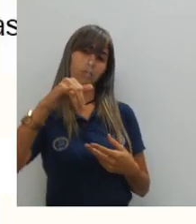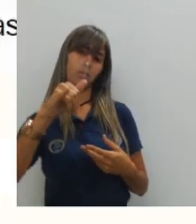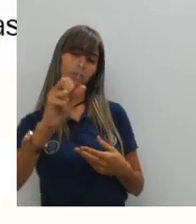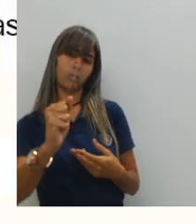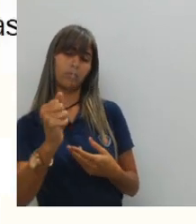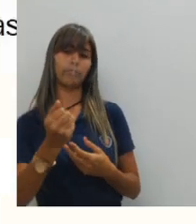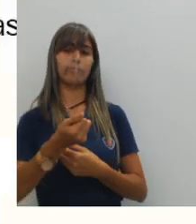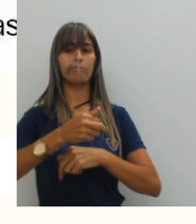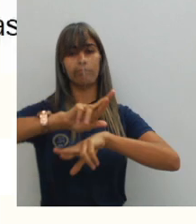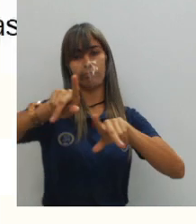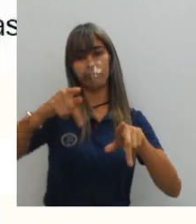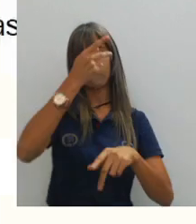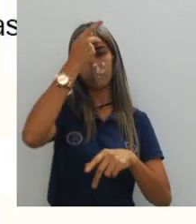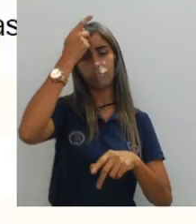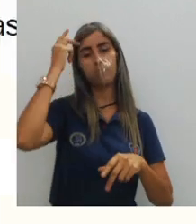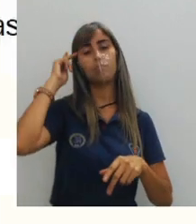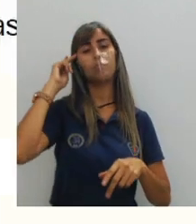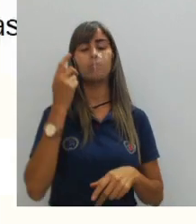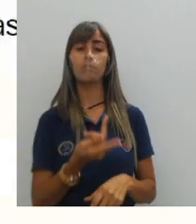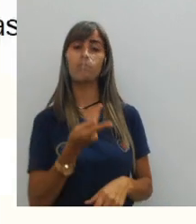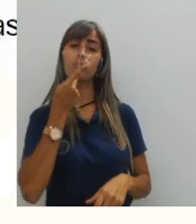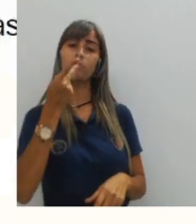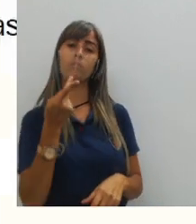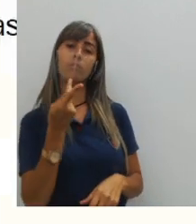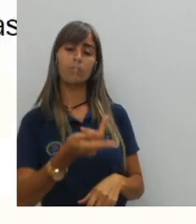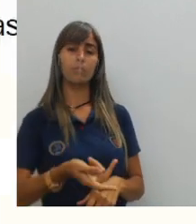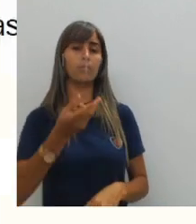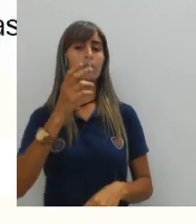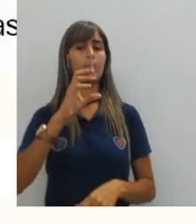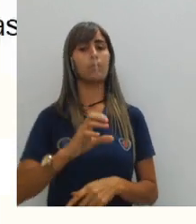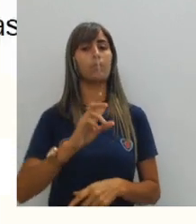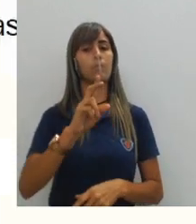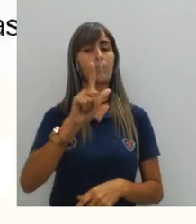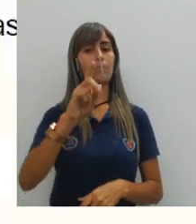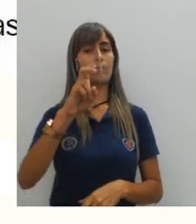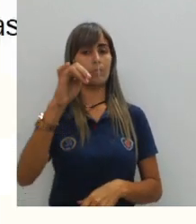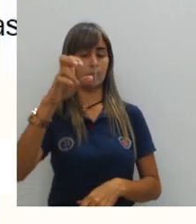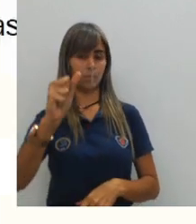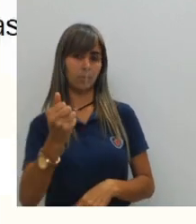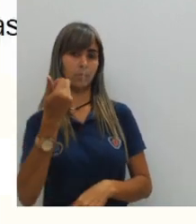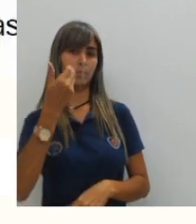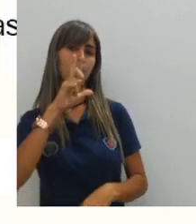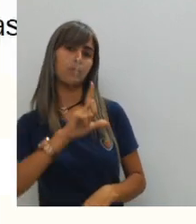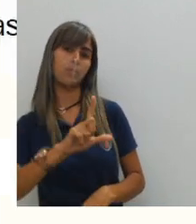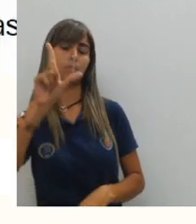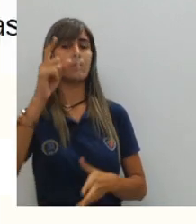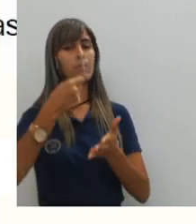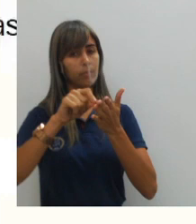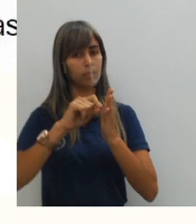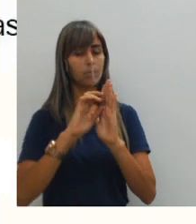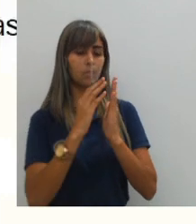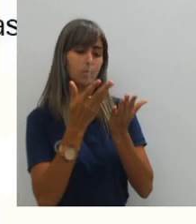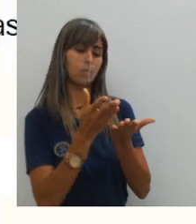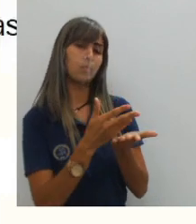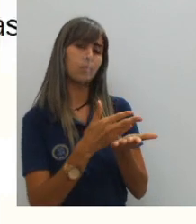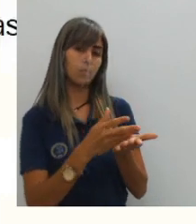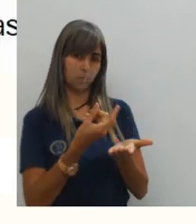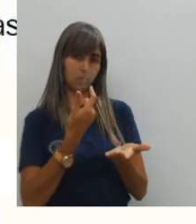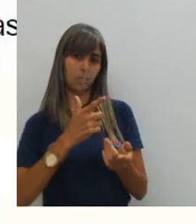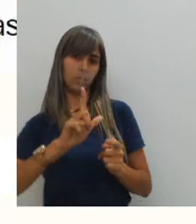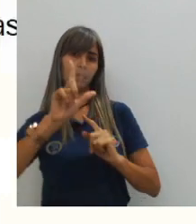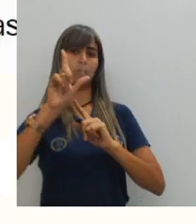gente vai responder luteranismo alemão. Primeiro porque o Max Weber é alemão e o livro é escrito na Alemanha, certo? Só